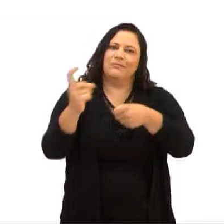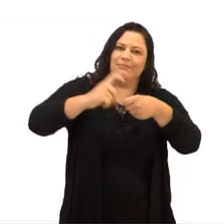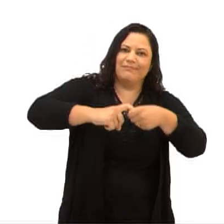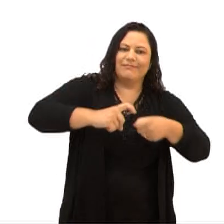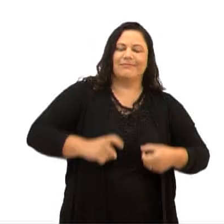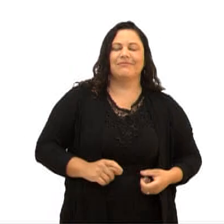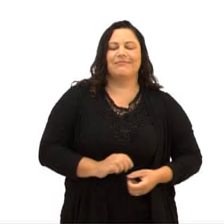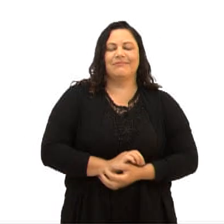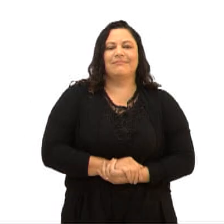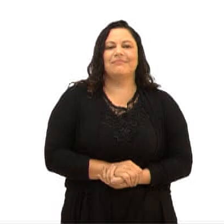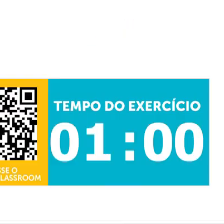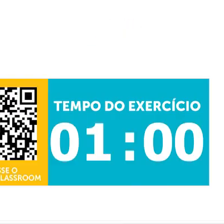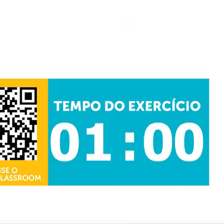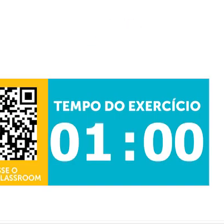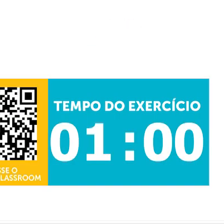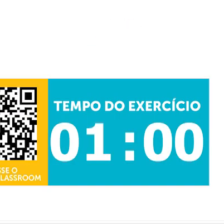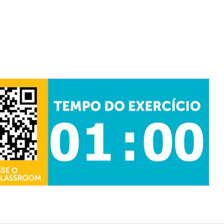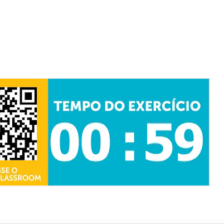juntos.